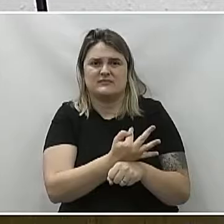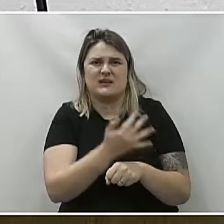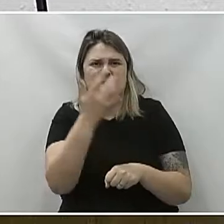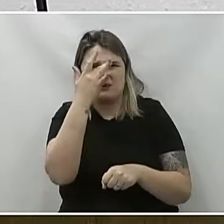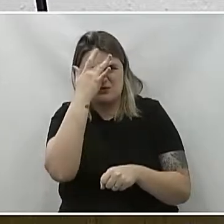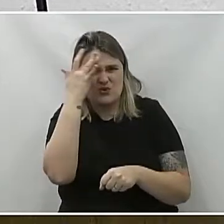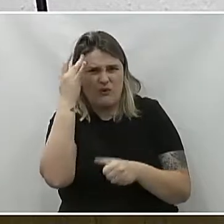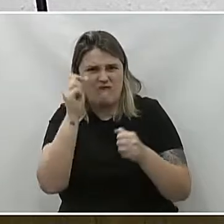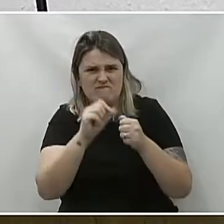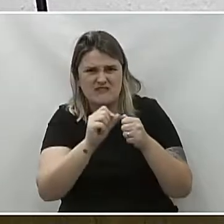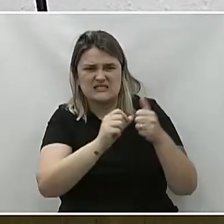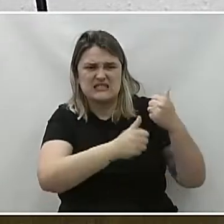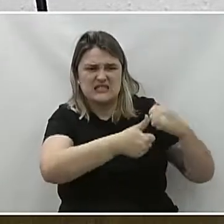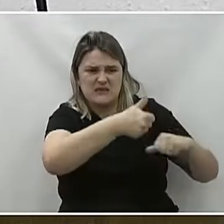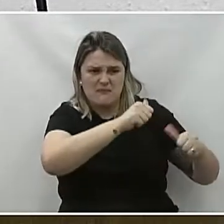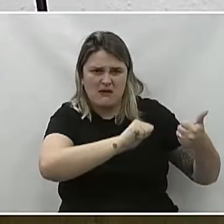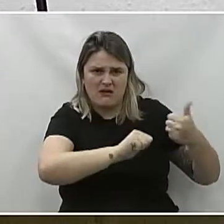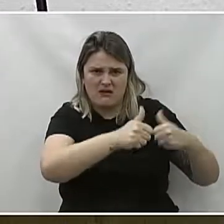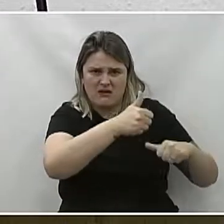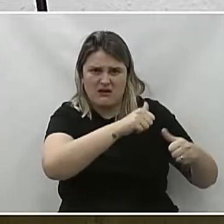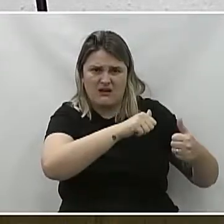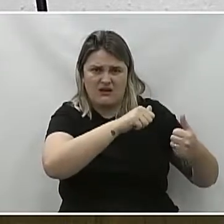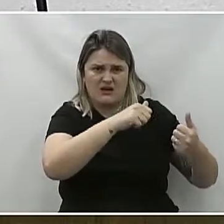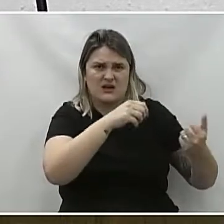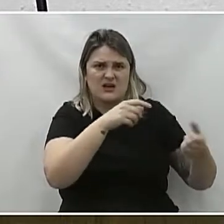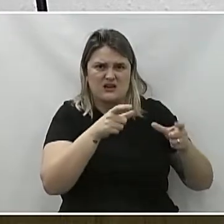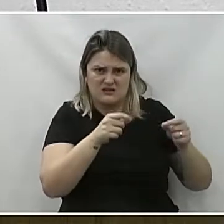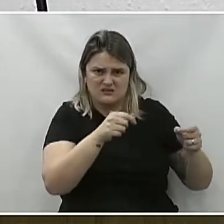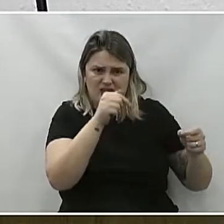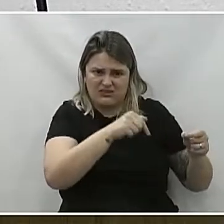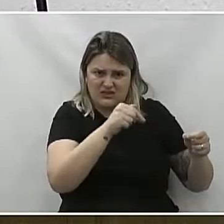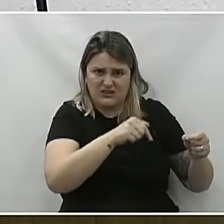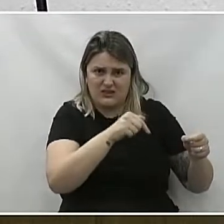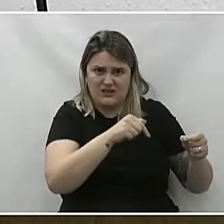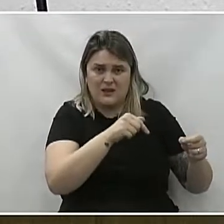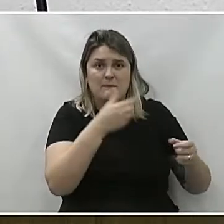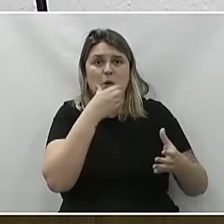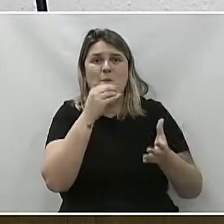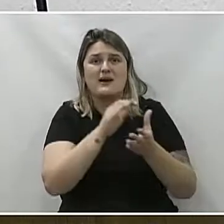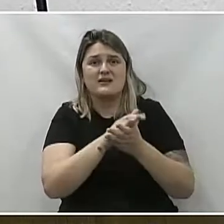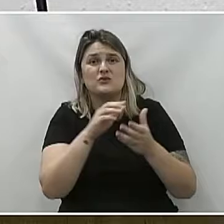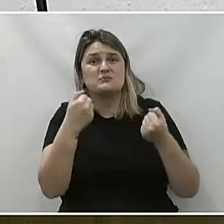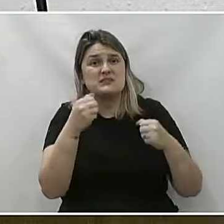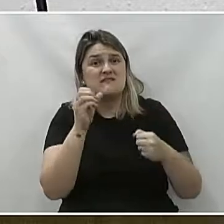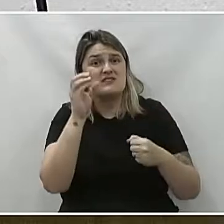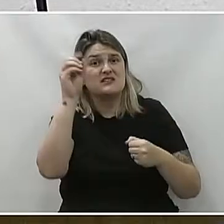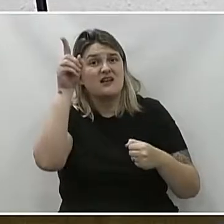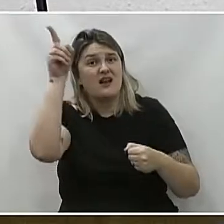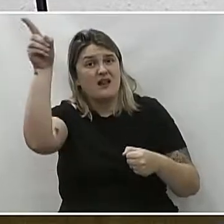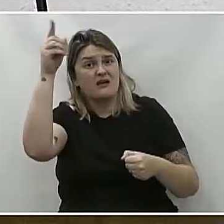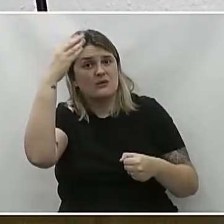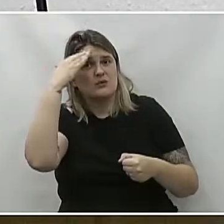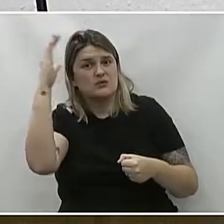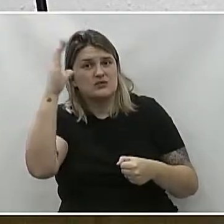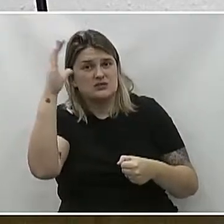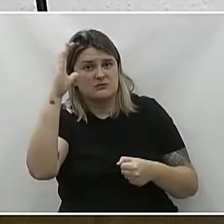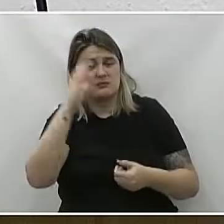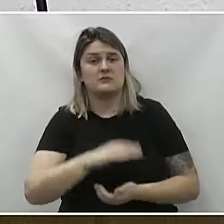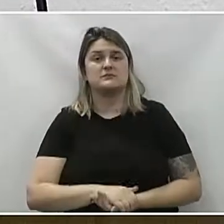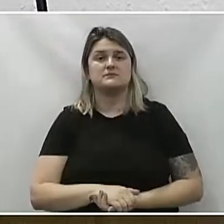pessoas façam quimioterapia aqui. Ele teve que ir para a quimioterapia em Curitiba, isso na 3ª semana de